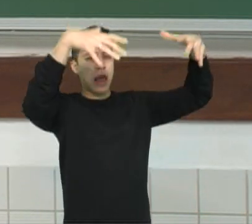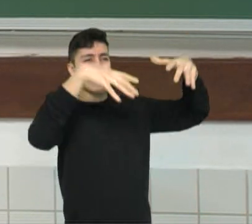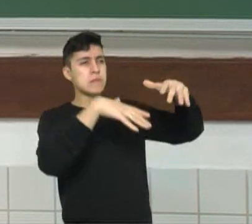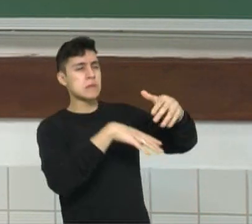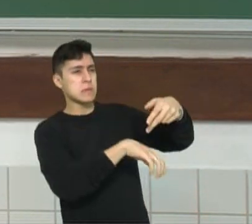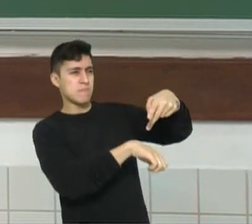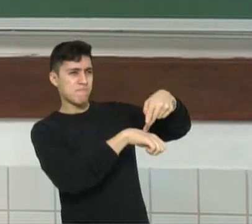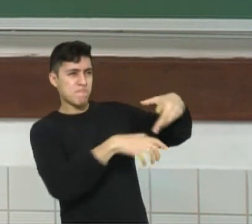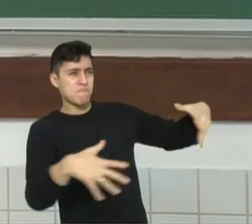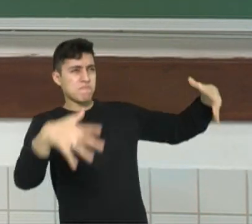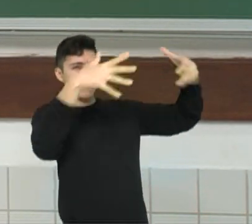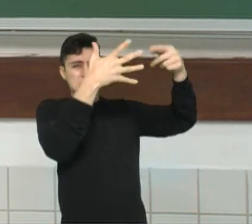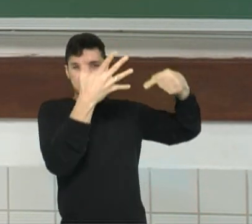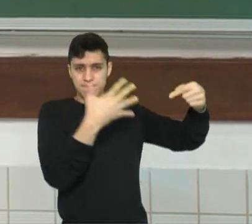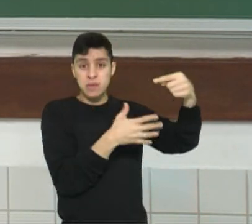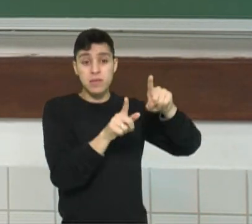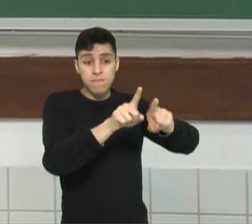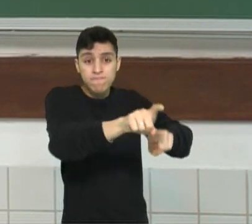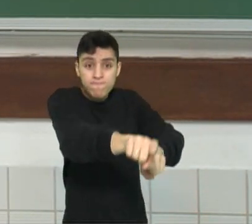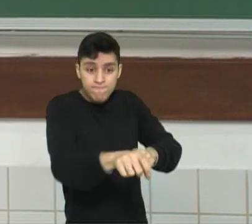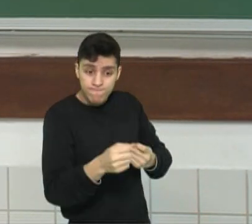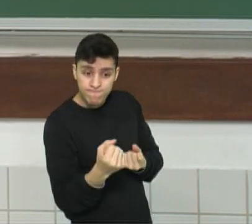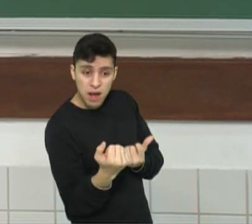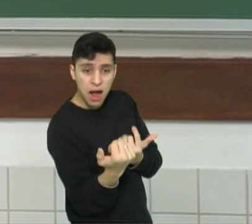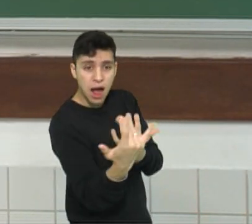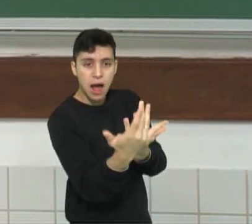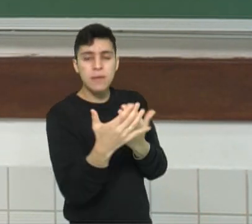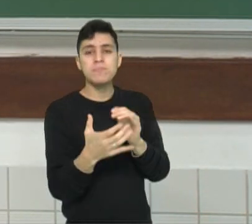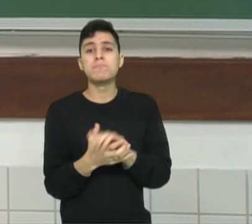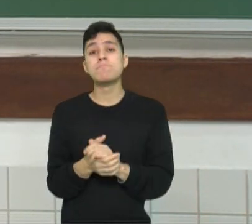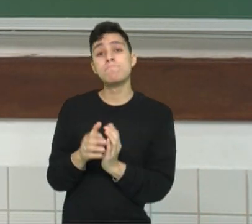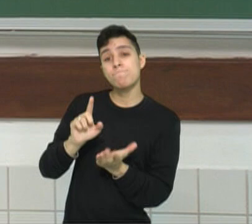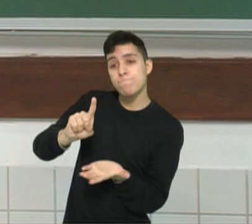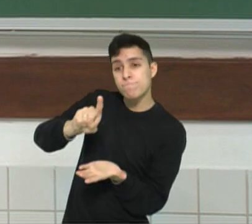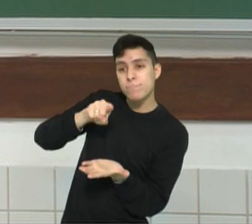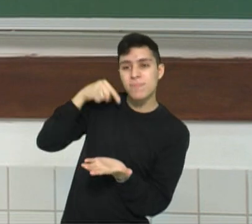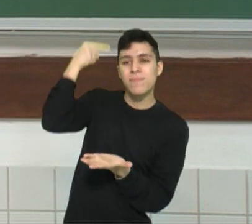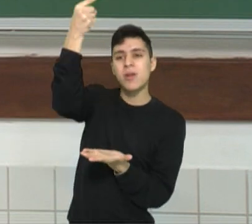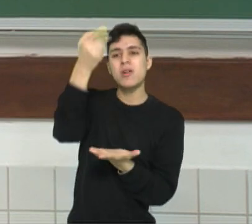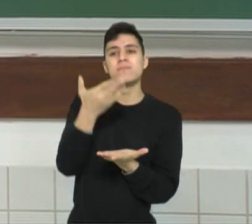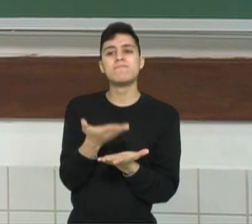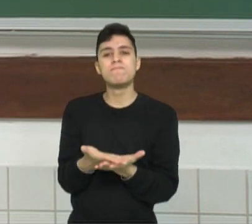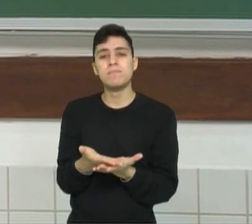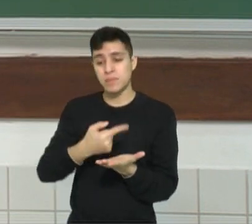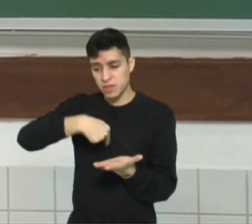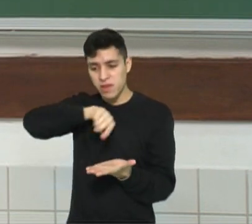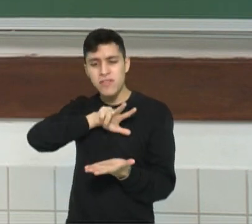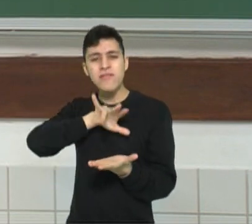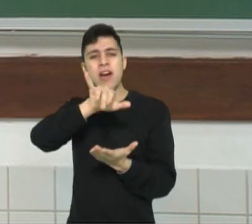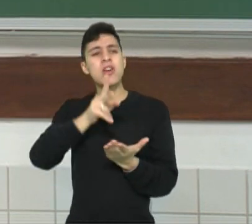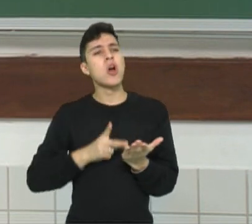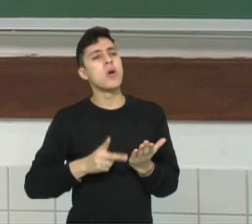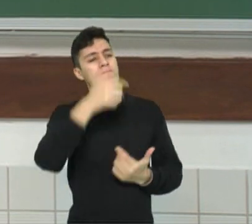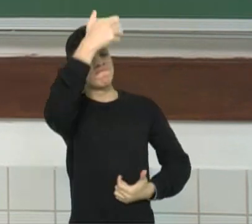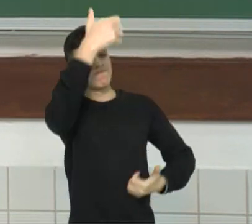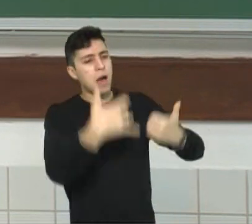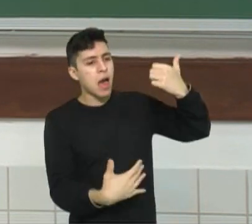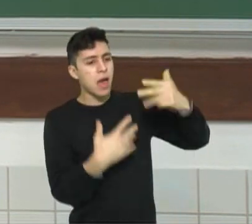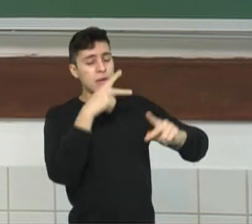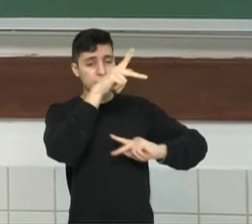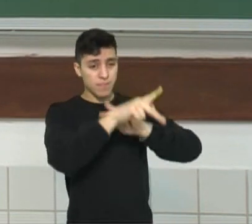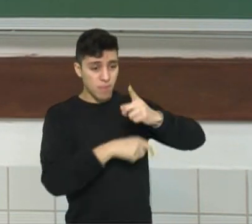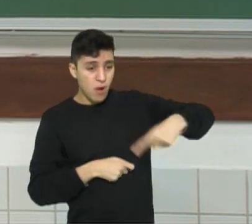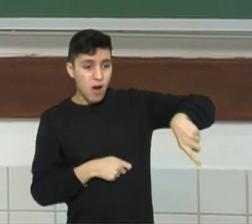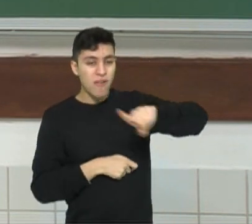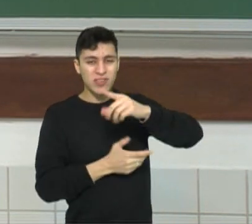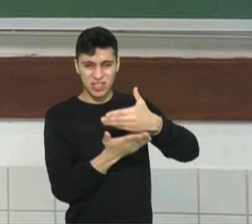e agrícolas. E na nossa próxima aula, a gente vai continuar falando sobre esses povos